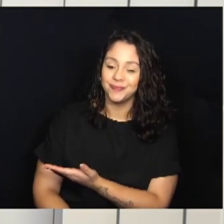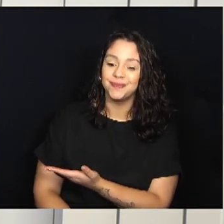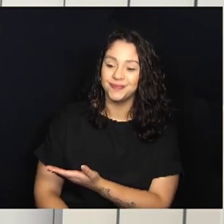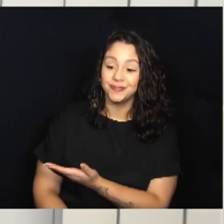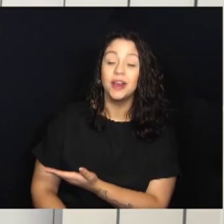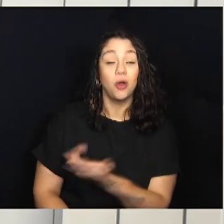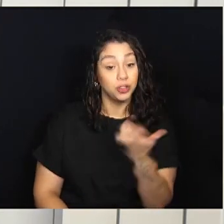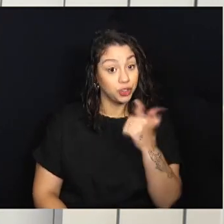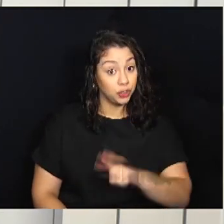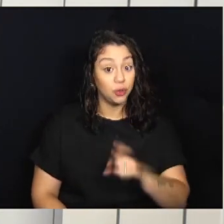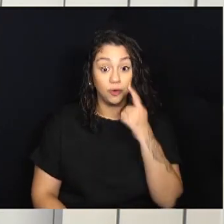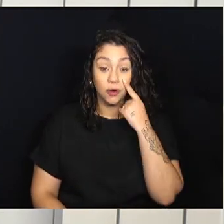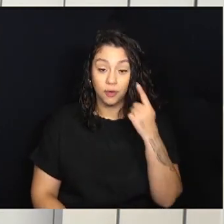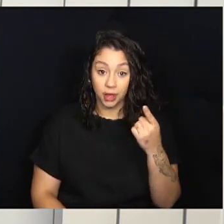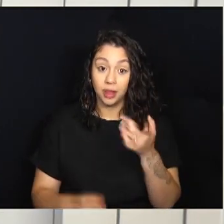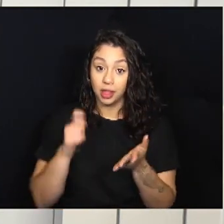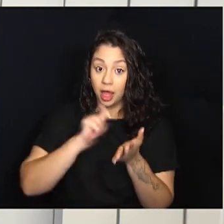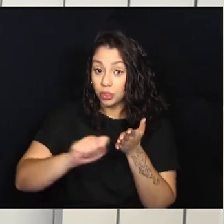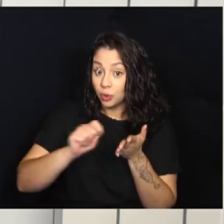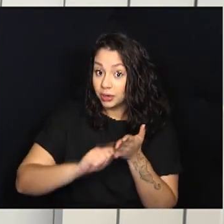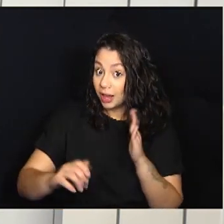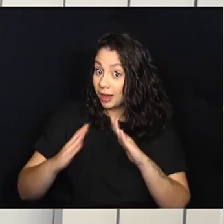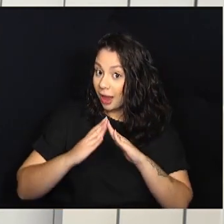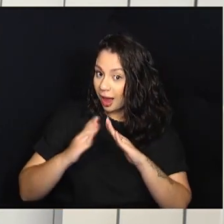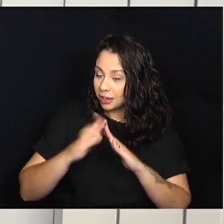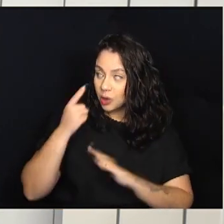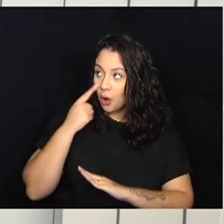978293776. Eu vou repetir para dar tempo de você anotar aí, hein?